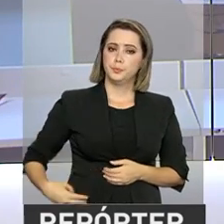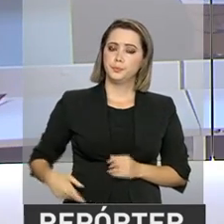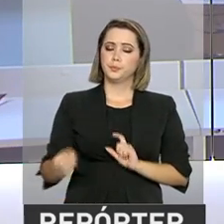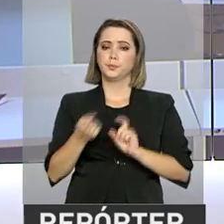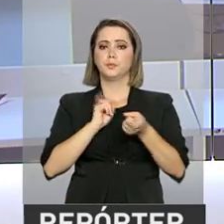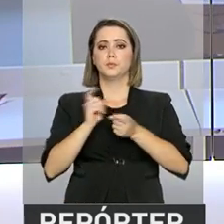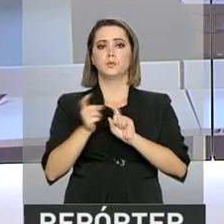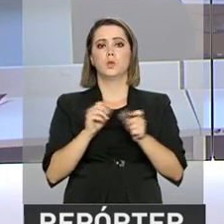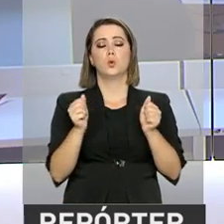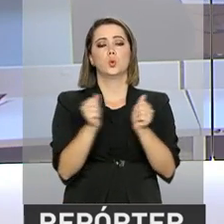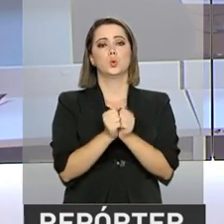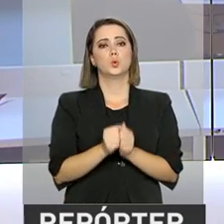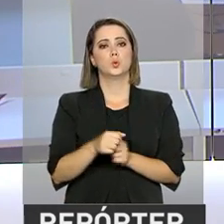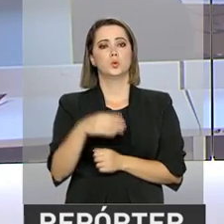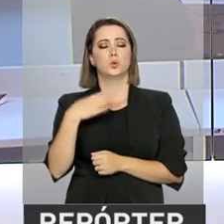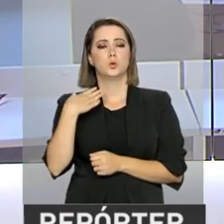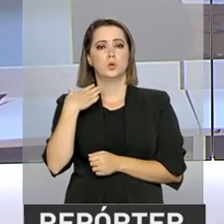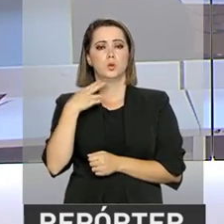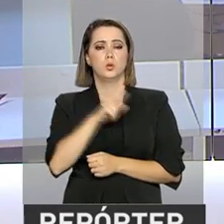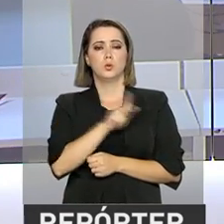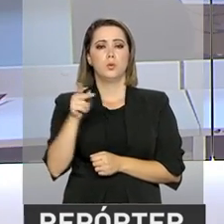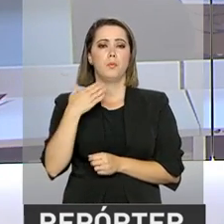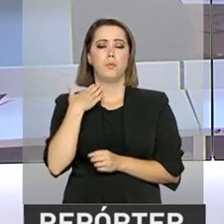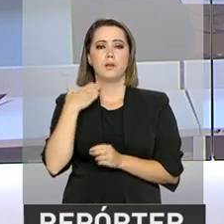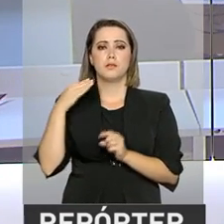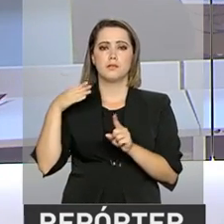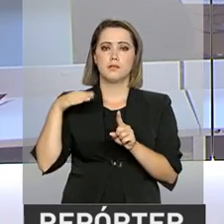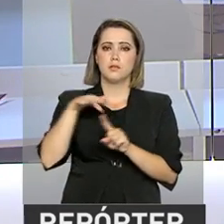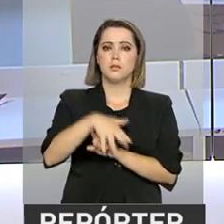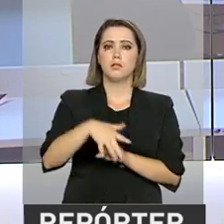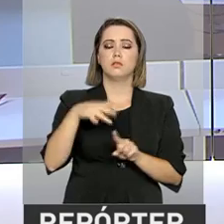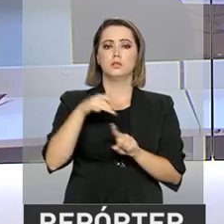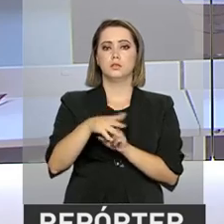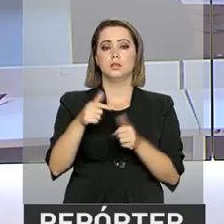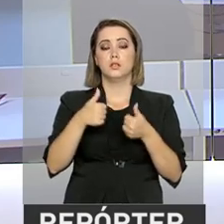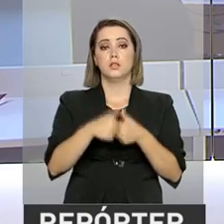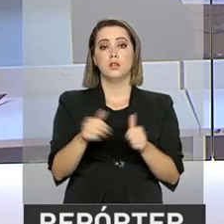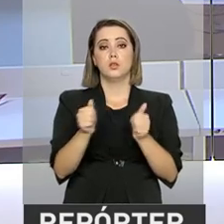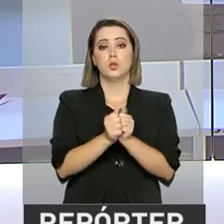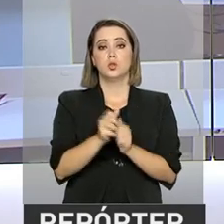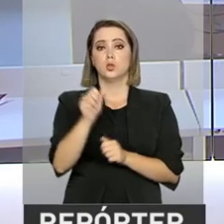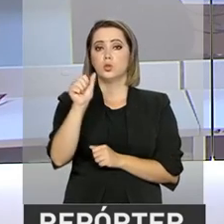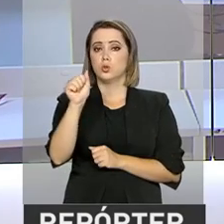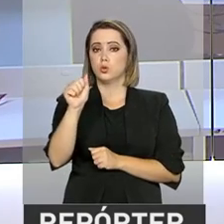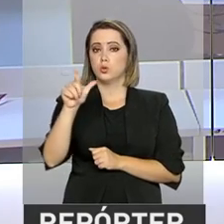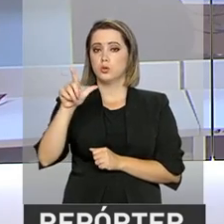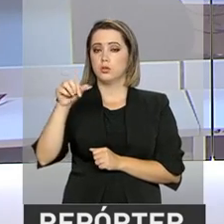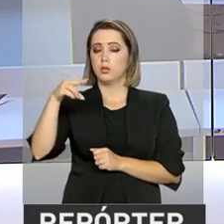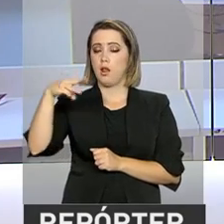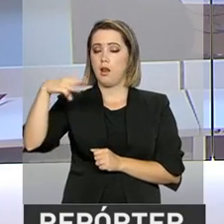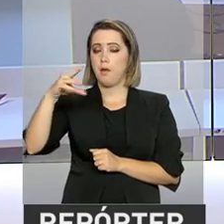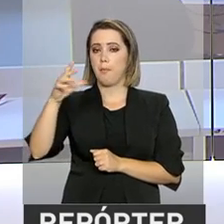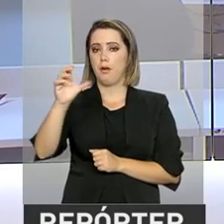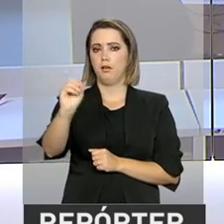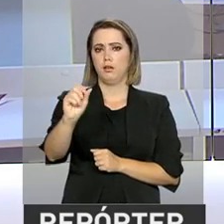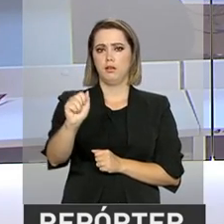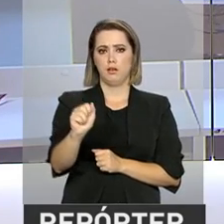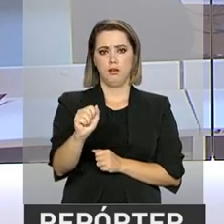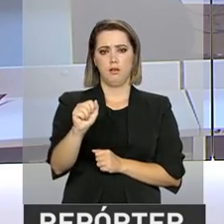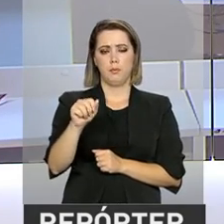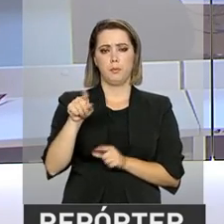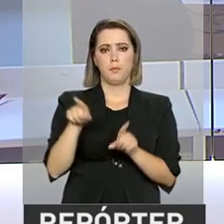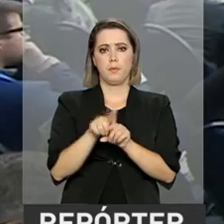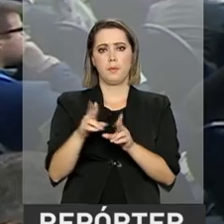o presidente do Banco Central Elan goldfine estão na Alemanha onde participam da reunião do G20 o grupo que reúne as maiores economias